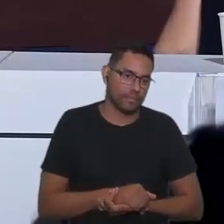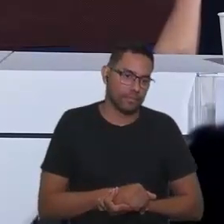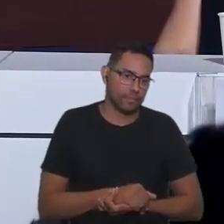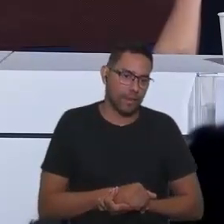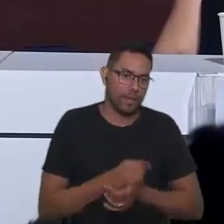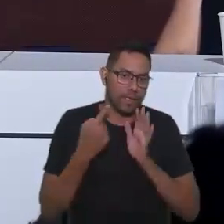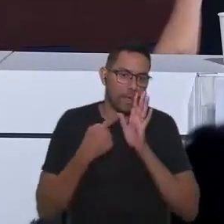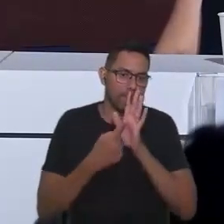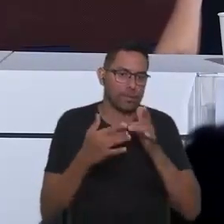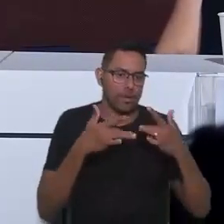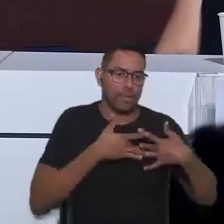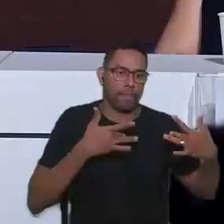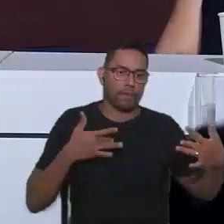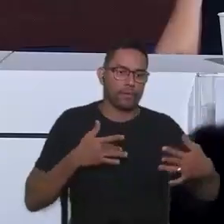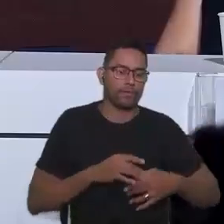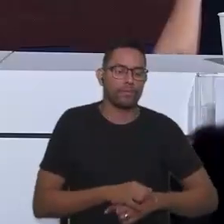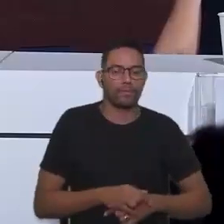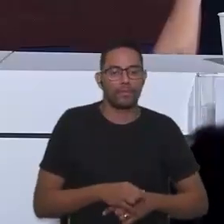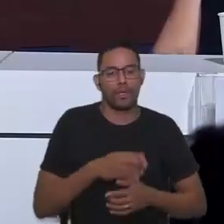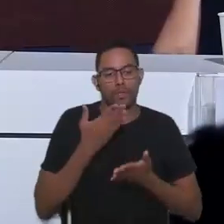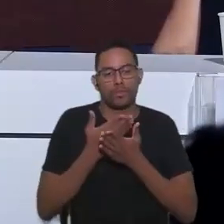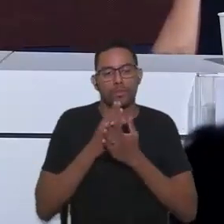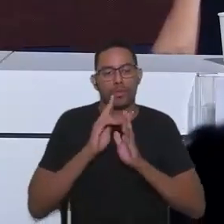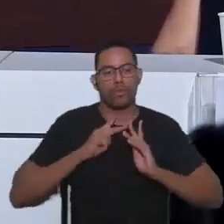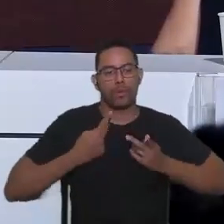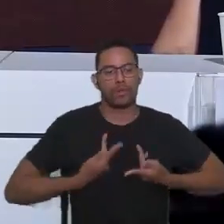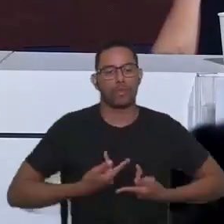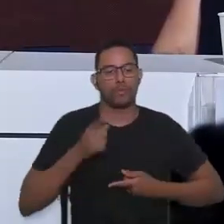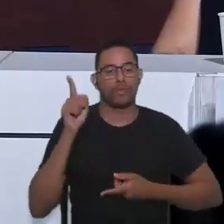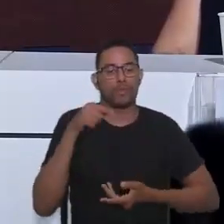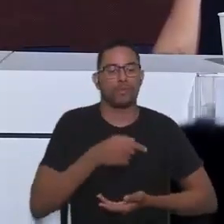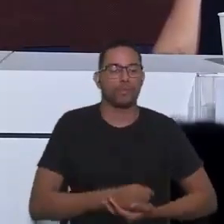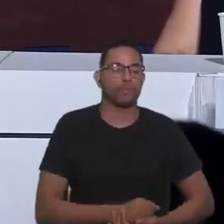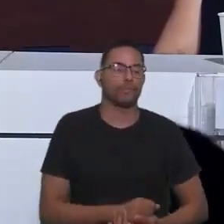revelar uma paixão pelo que é isto da humanidade.